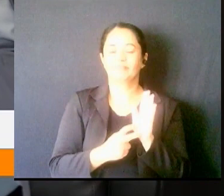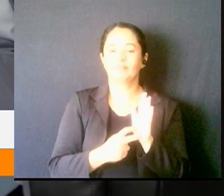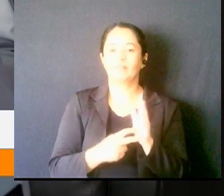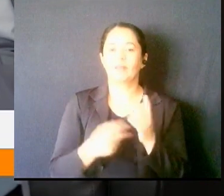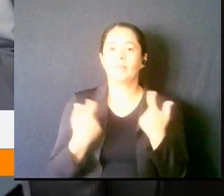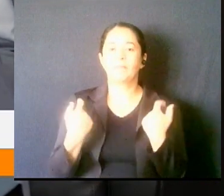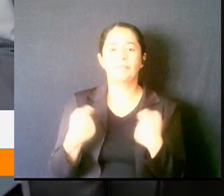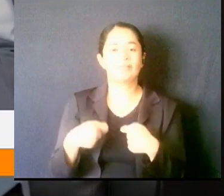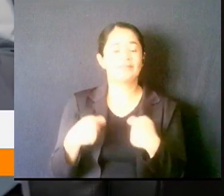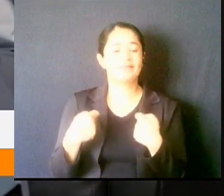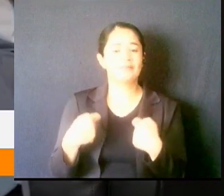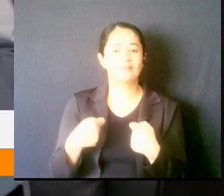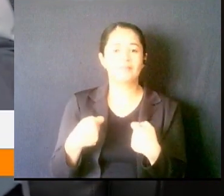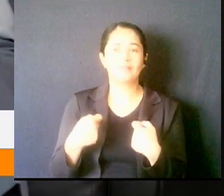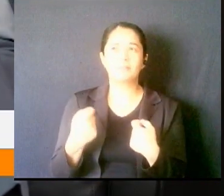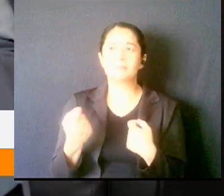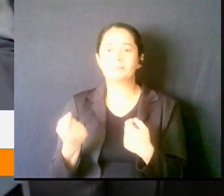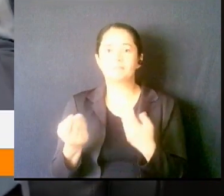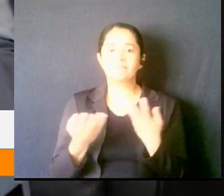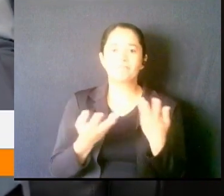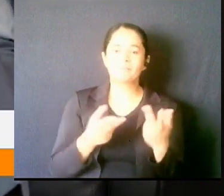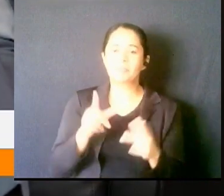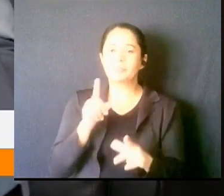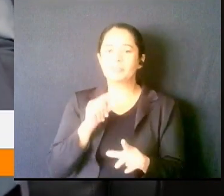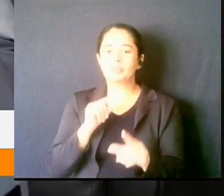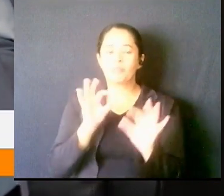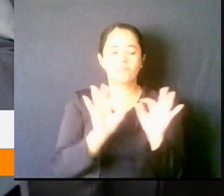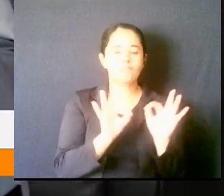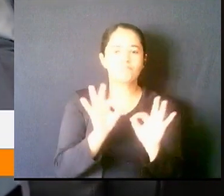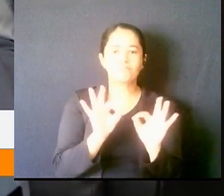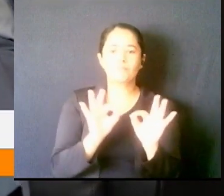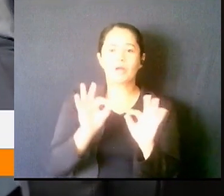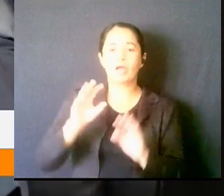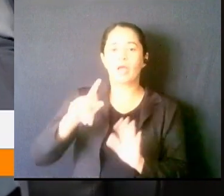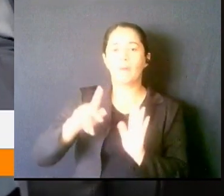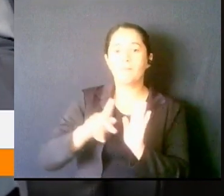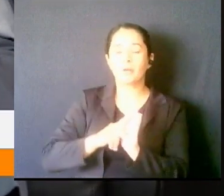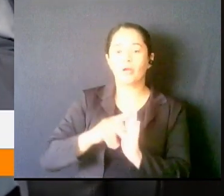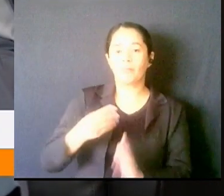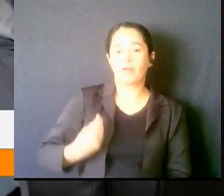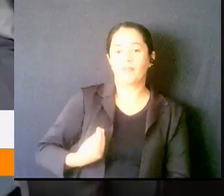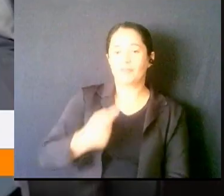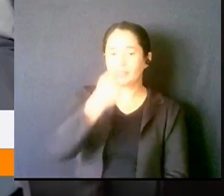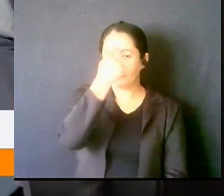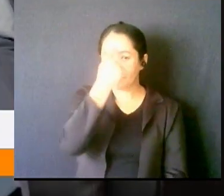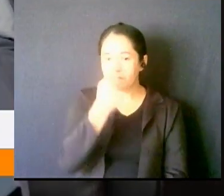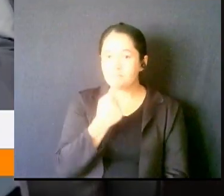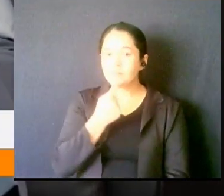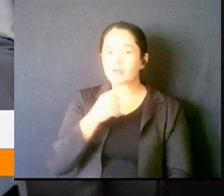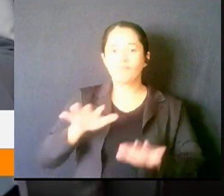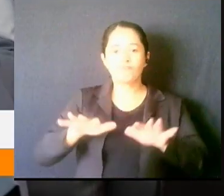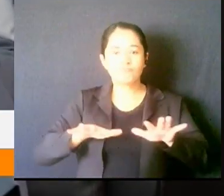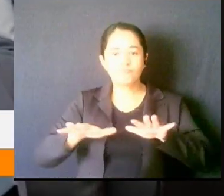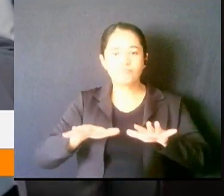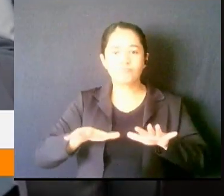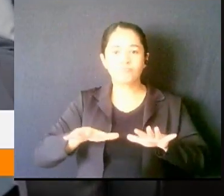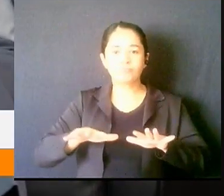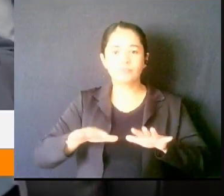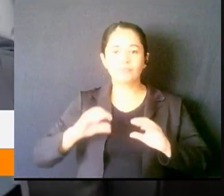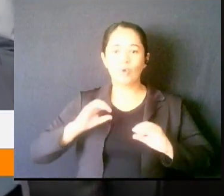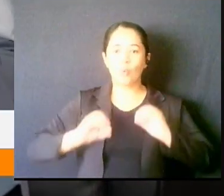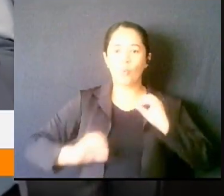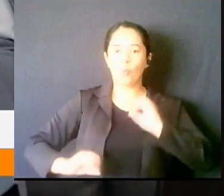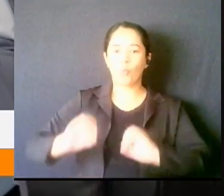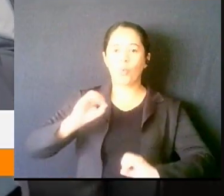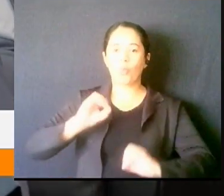mais ajustado ao seu padrão de vida, ao seu ritmo de vida, ao seu organismo. Então, a gente